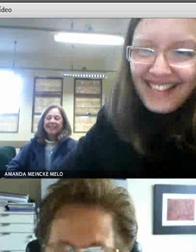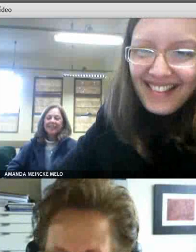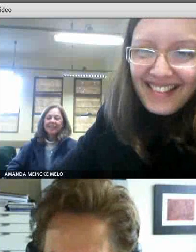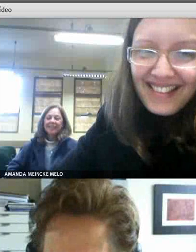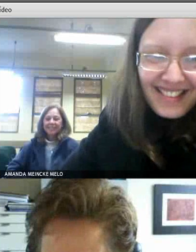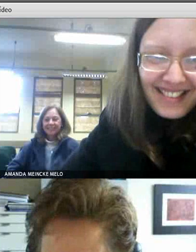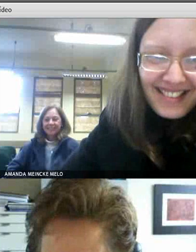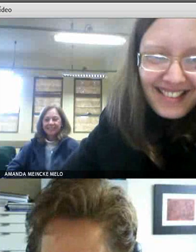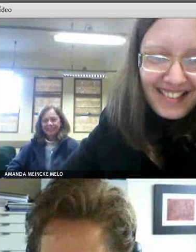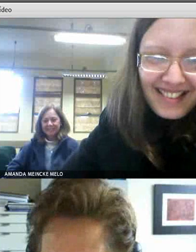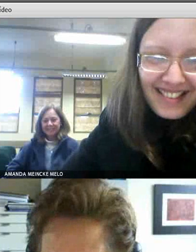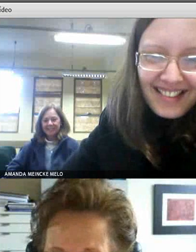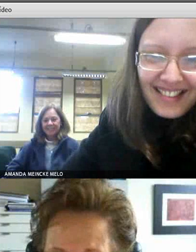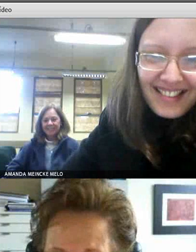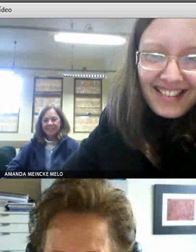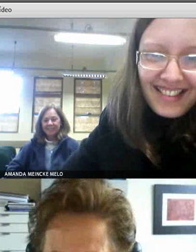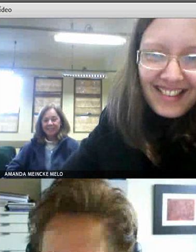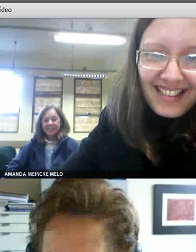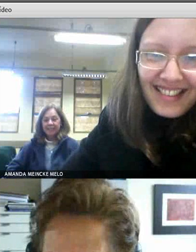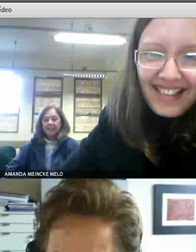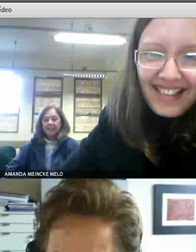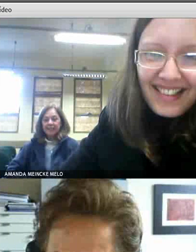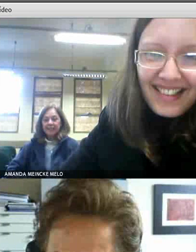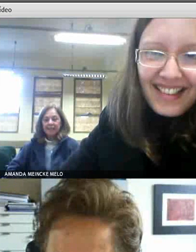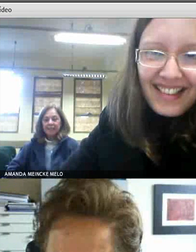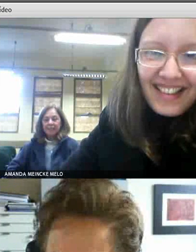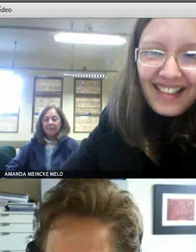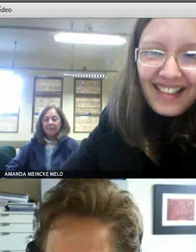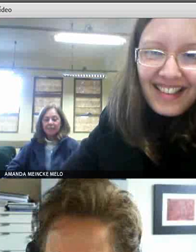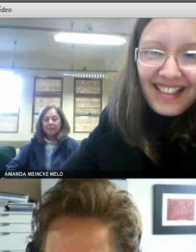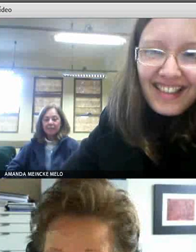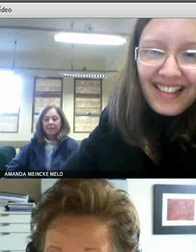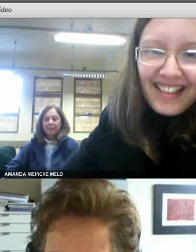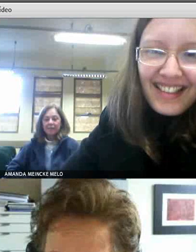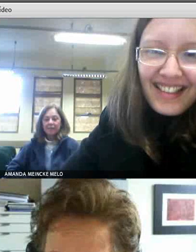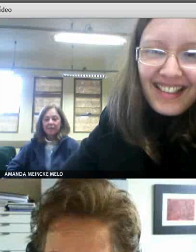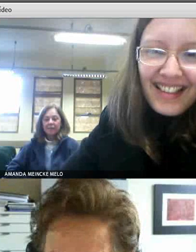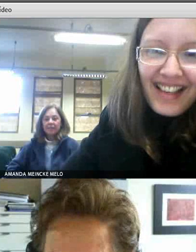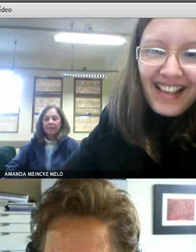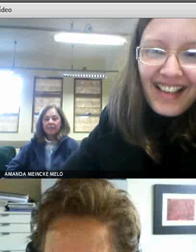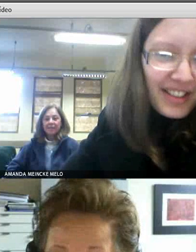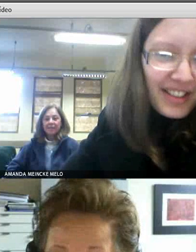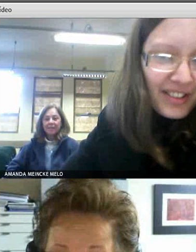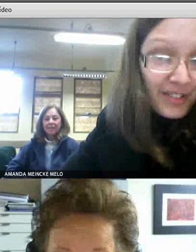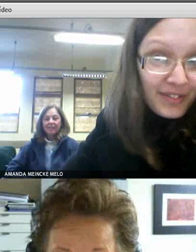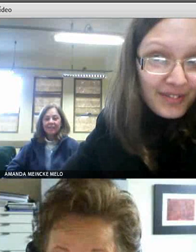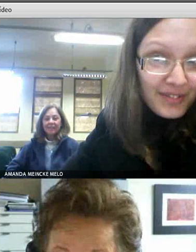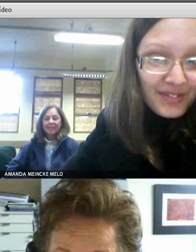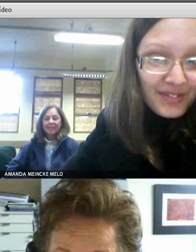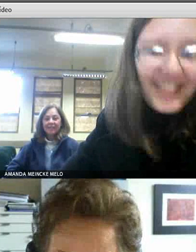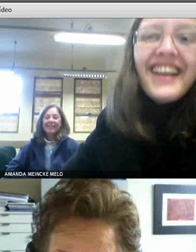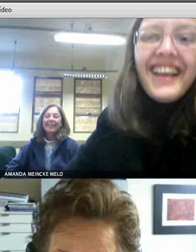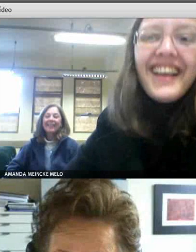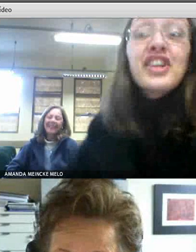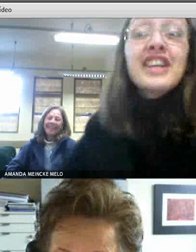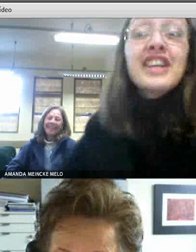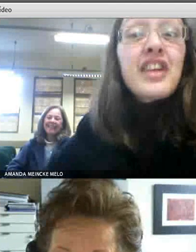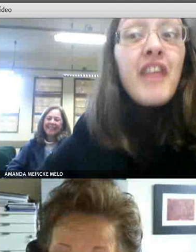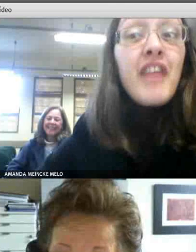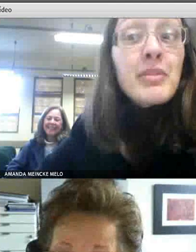3 anos atrás. Mas que foi um ex-aluno meu de Paraná que fez a experiência e mandou. Isso,